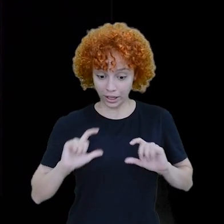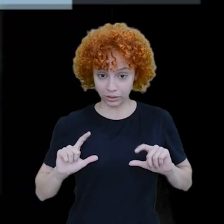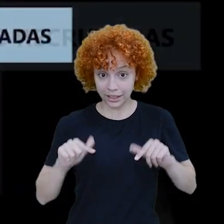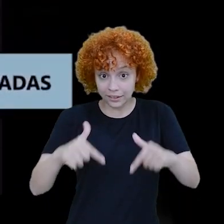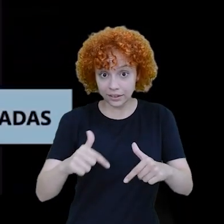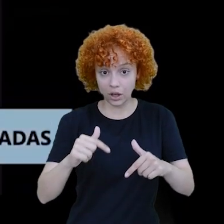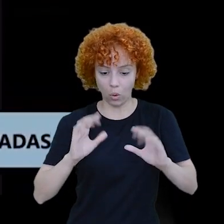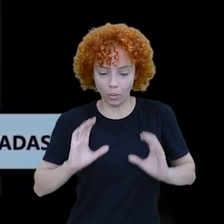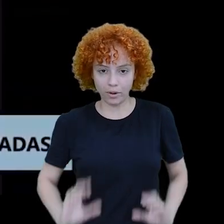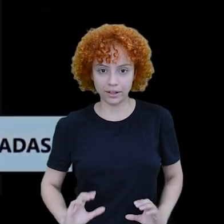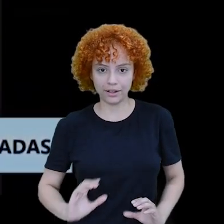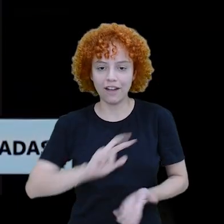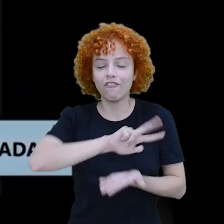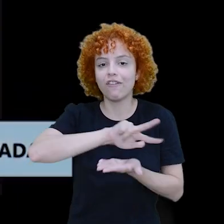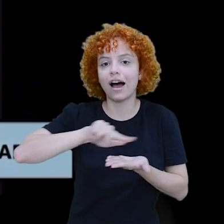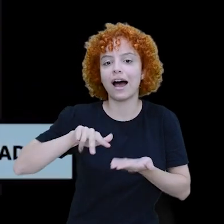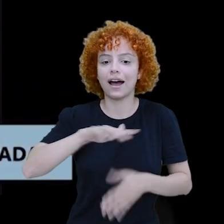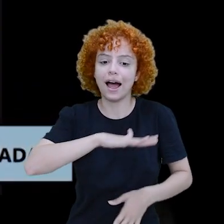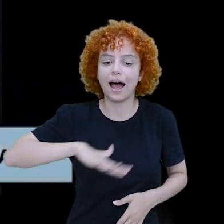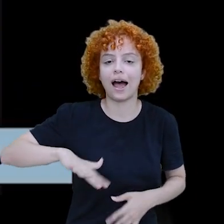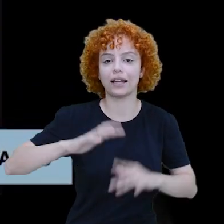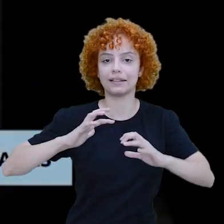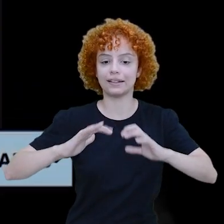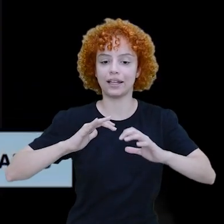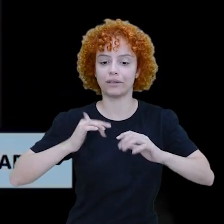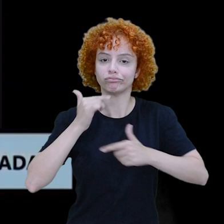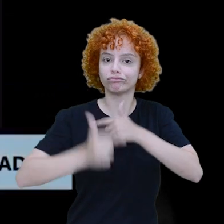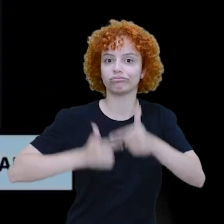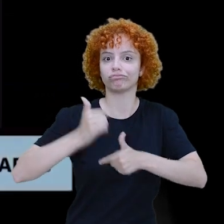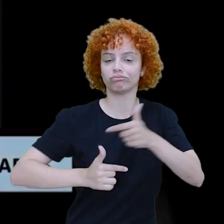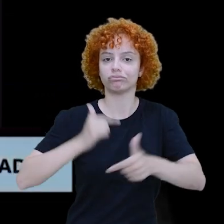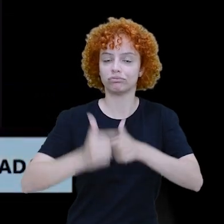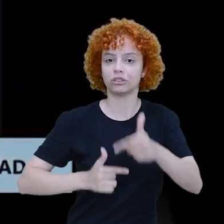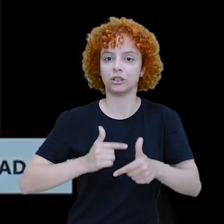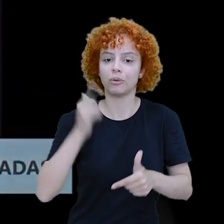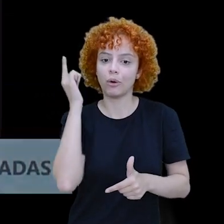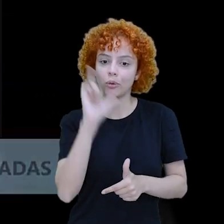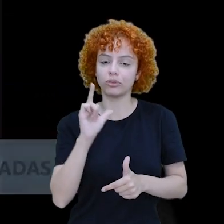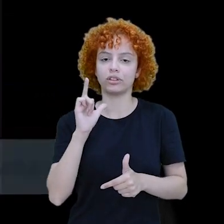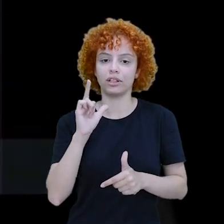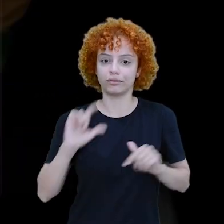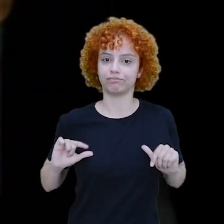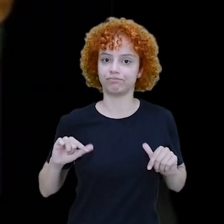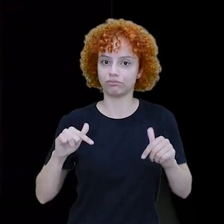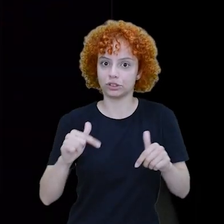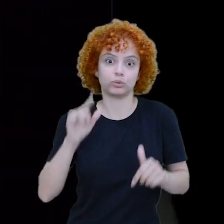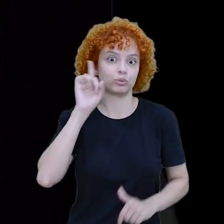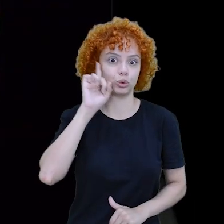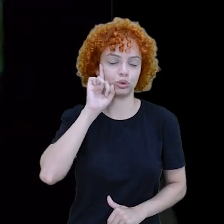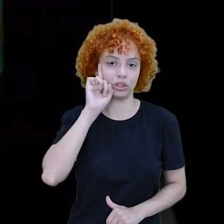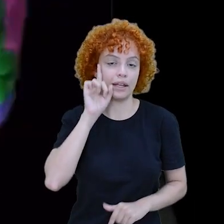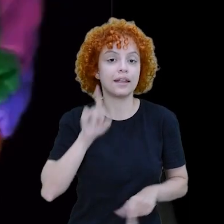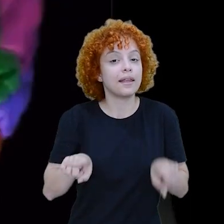comportamento ou ação, são várias estruturas e regiões que estão sendo recrutadas, e isso o tempo